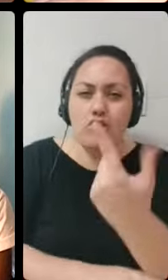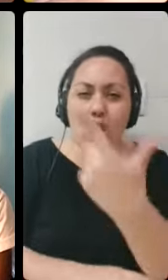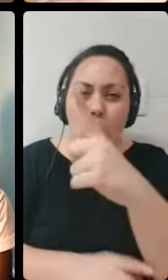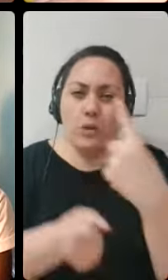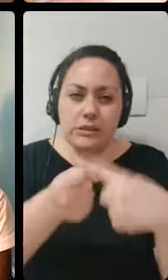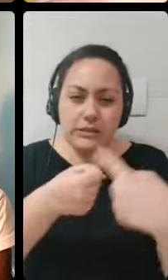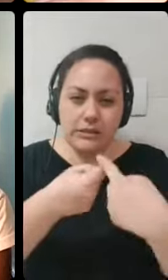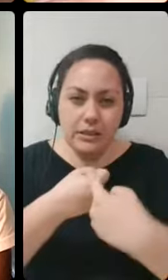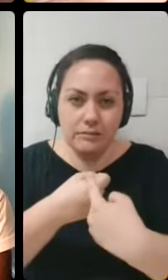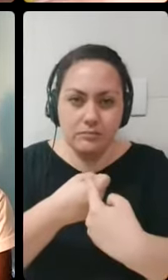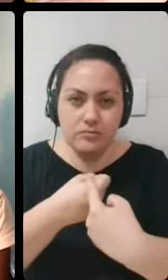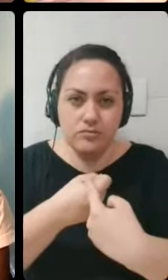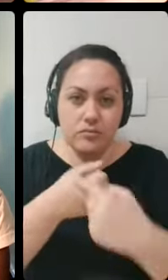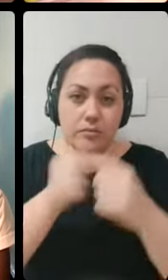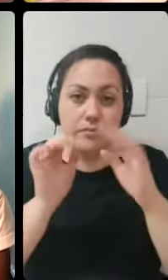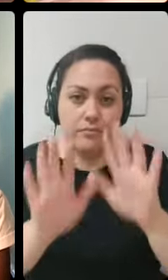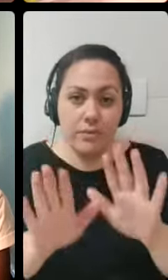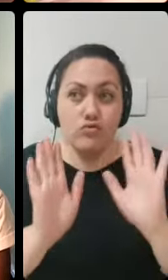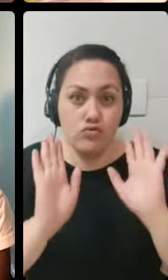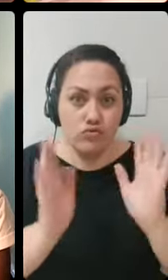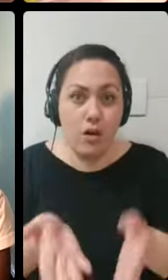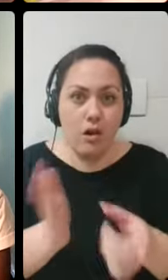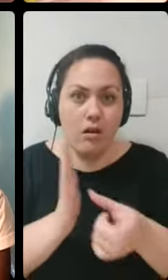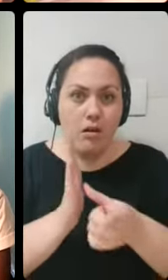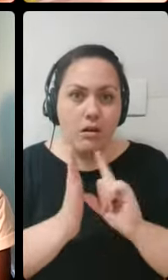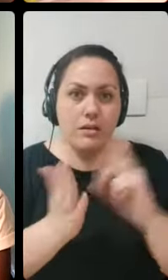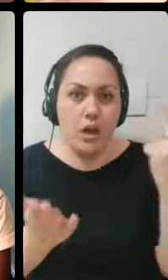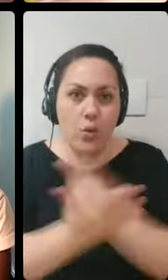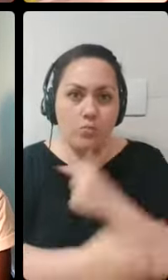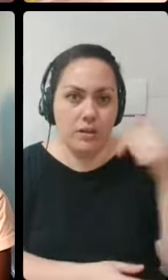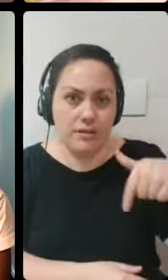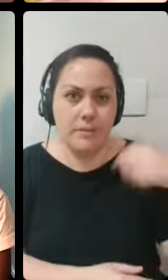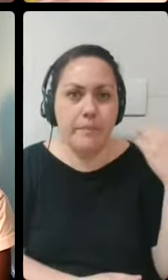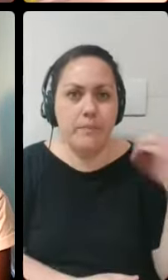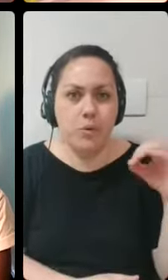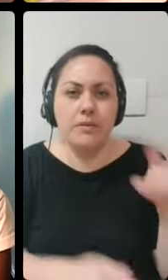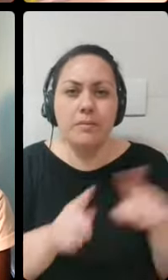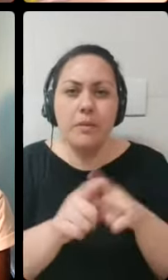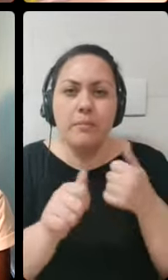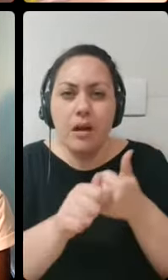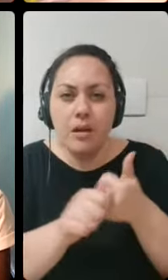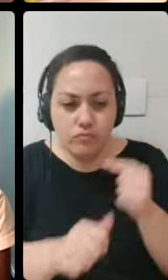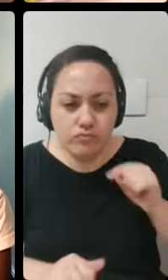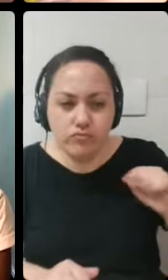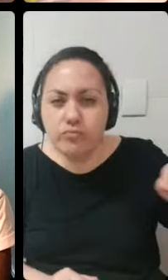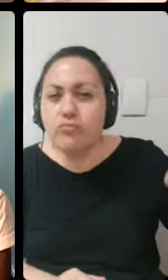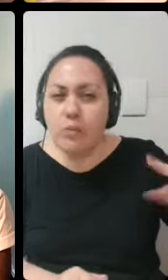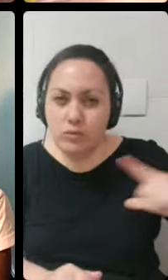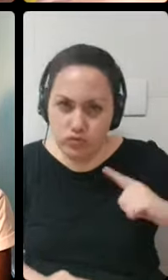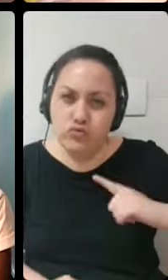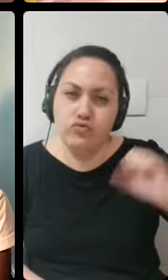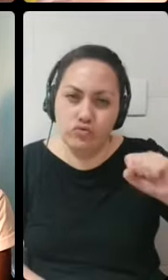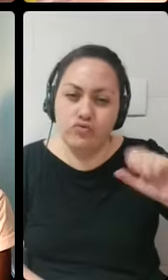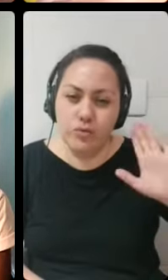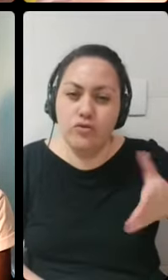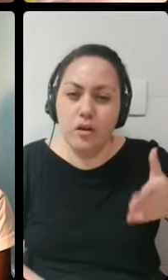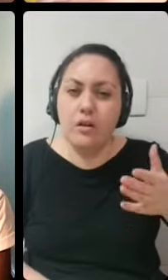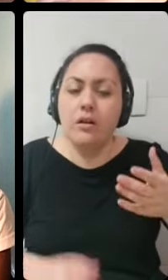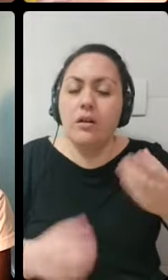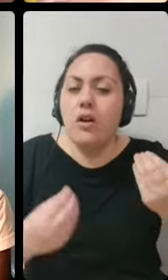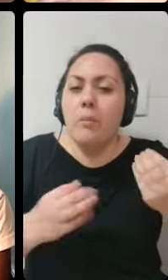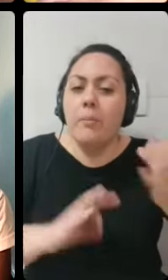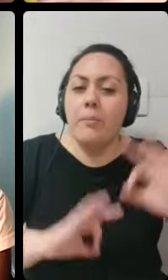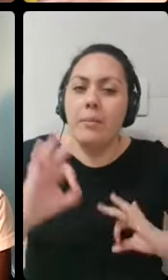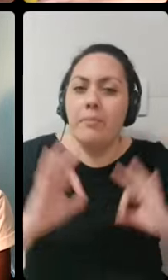acontecer aqui, né, em Porto Alegre, ou nos arredores de Porto Alegre, né? Então, contar um pouquinho dessa preparação, né,